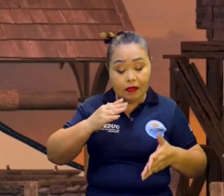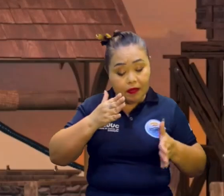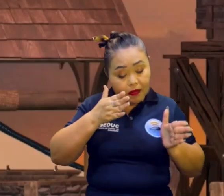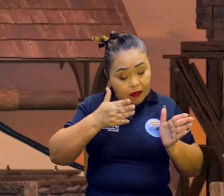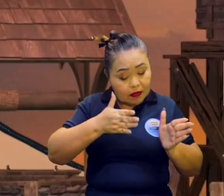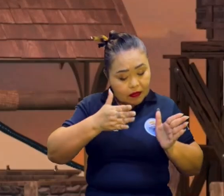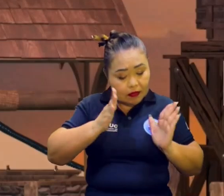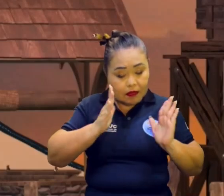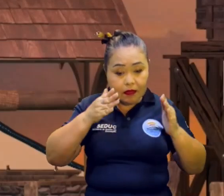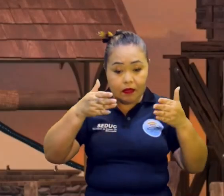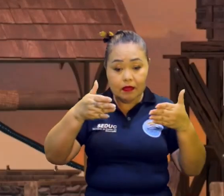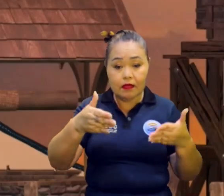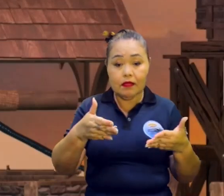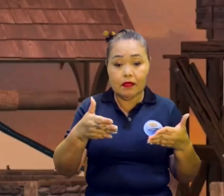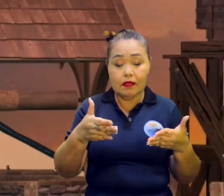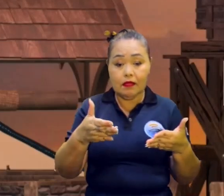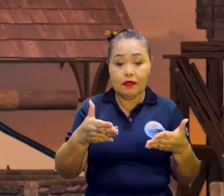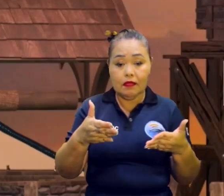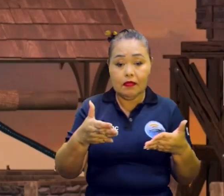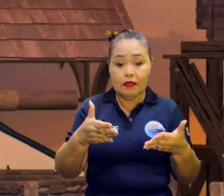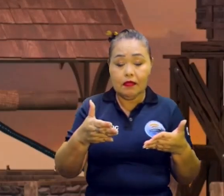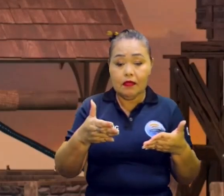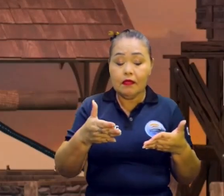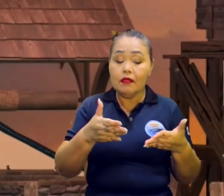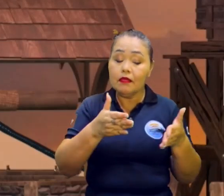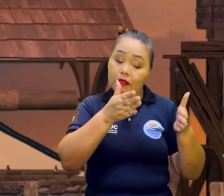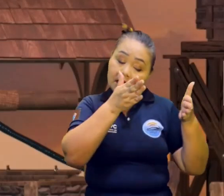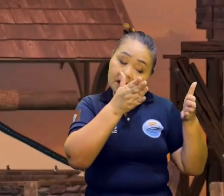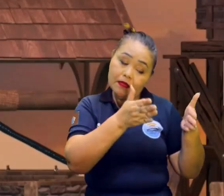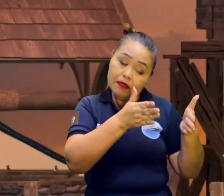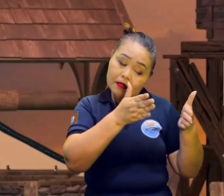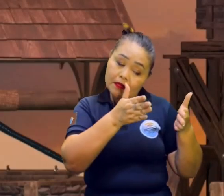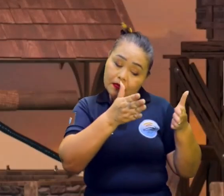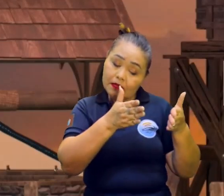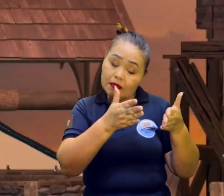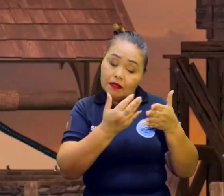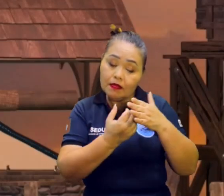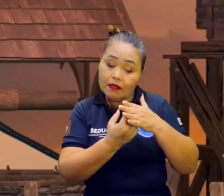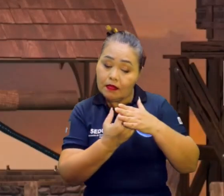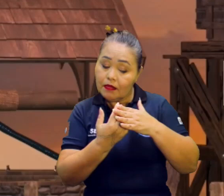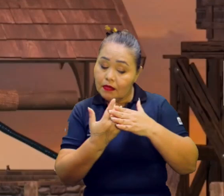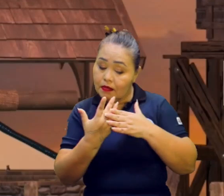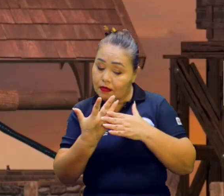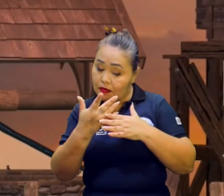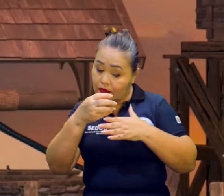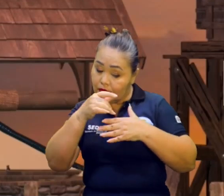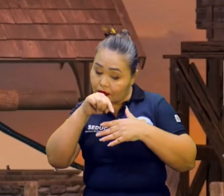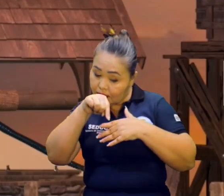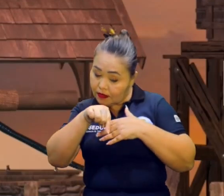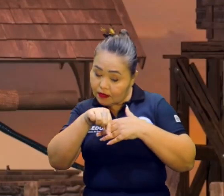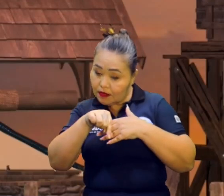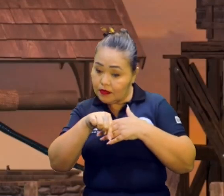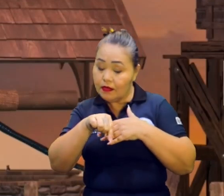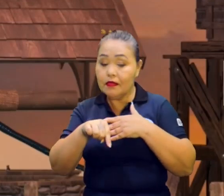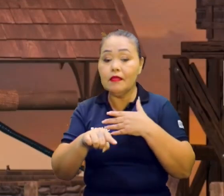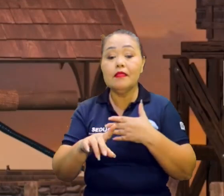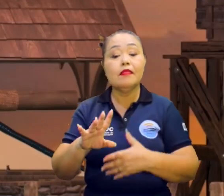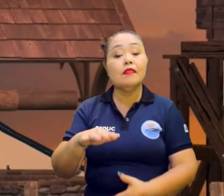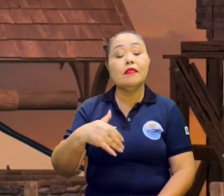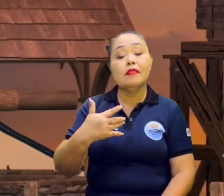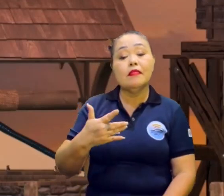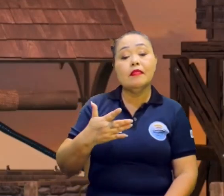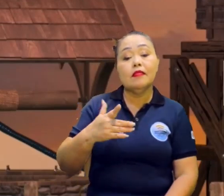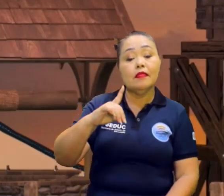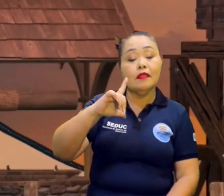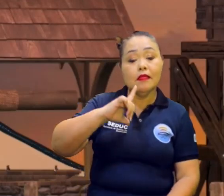específico para a cada espécie que está inserida ali. E aí, como a gente tem no SAF